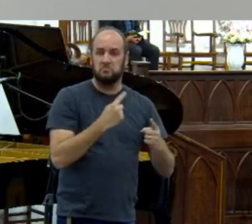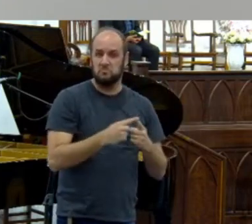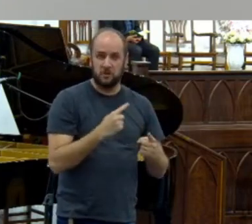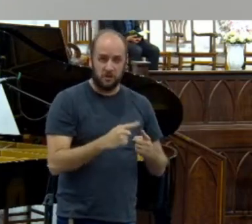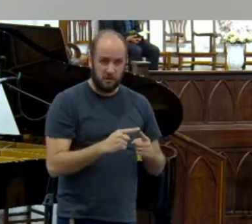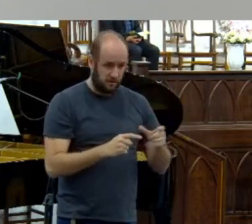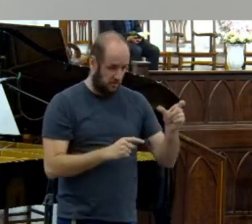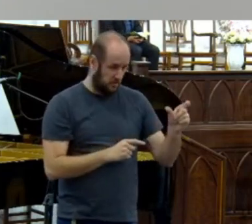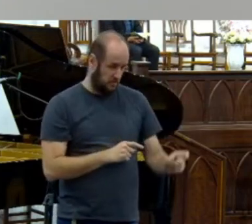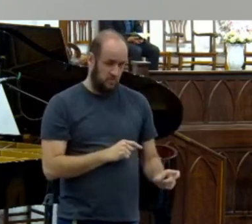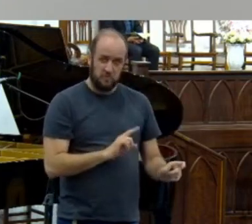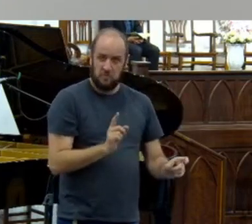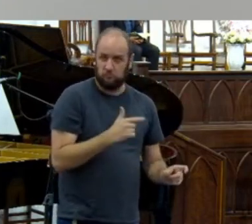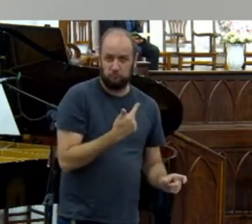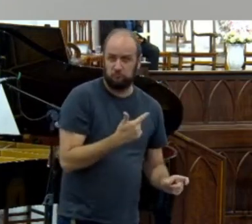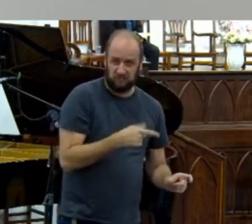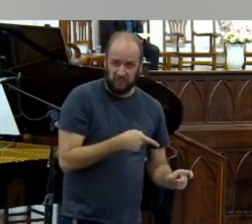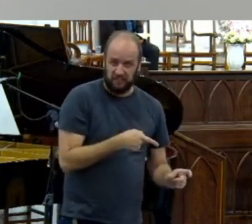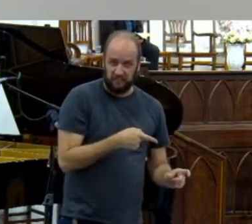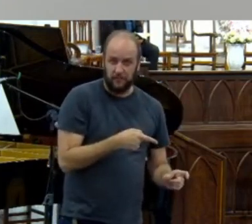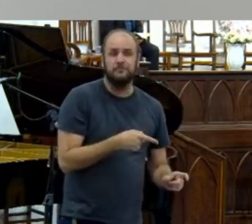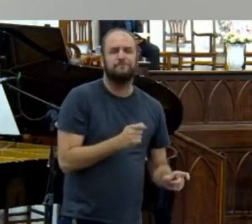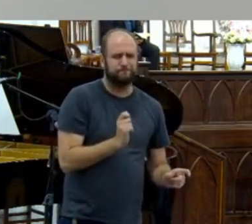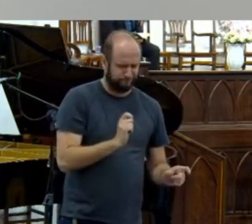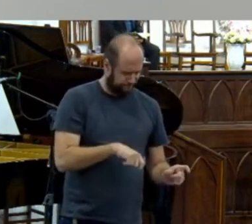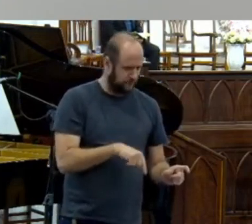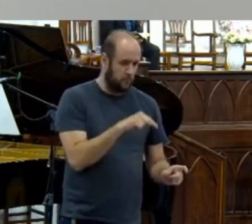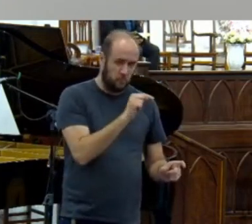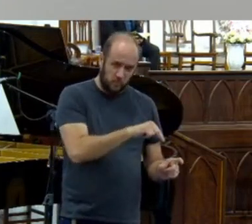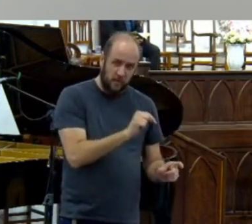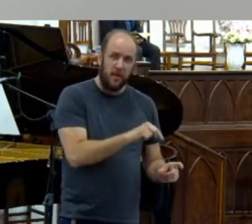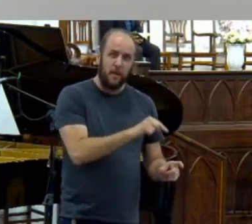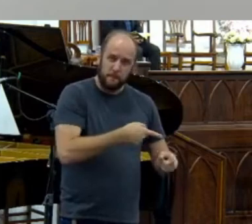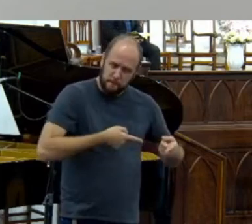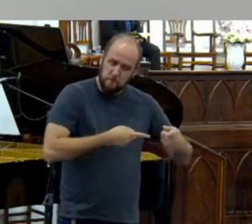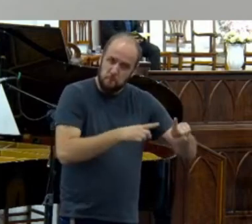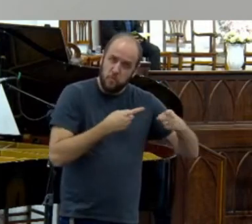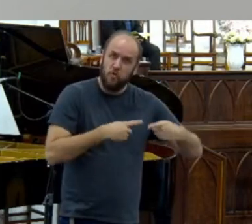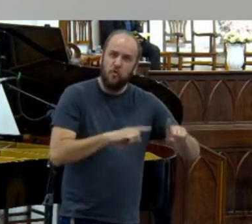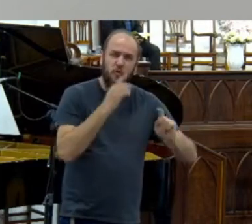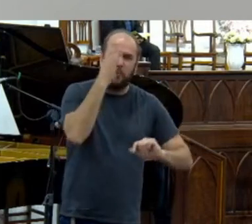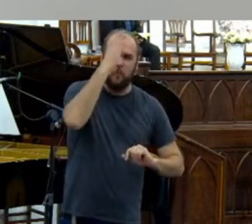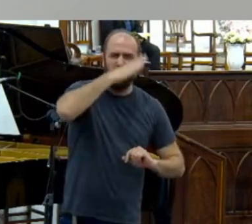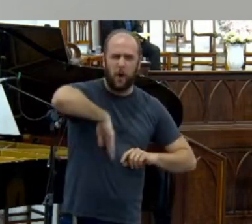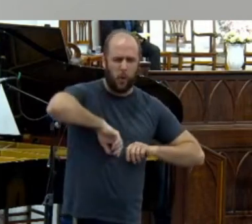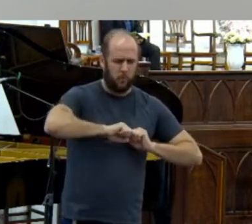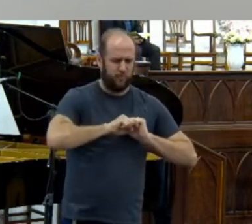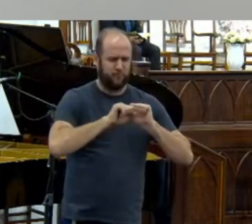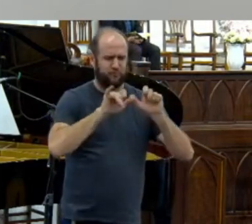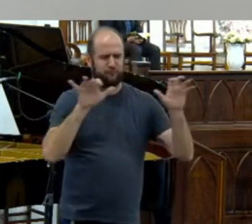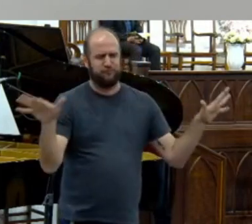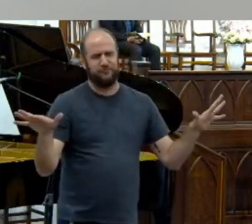isso contigo? Porque tu és o causador de todas as coisas más.